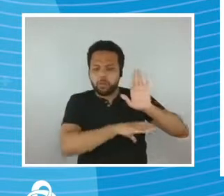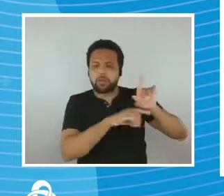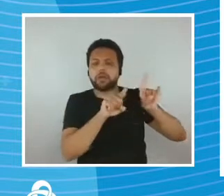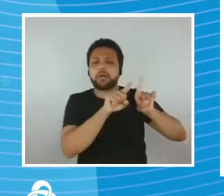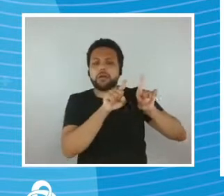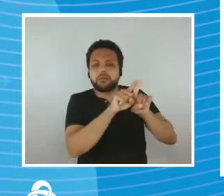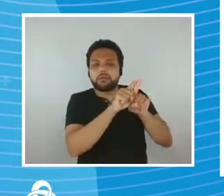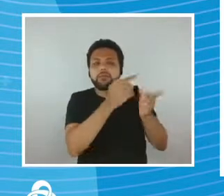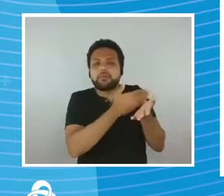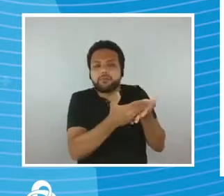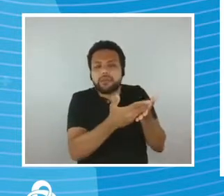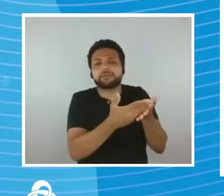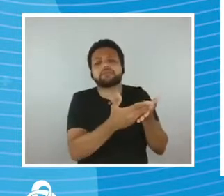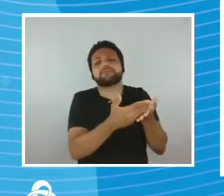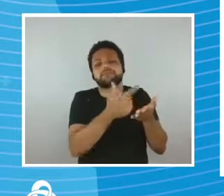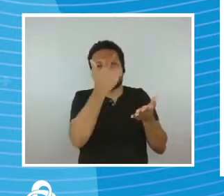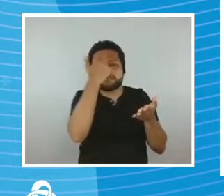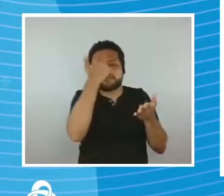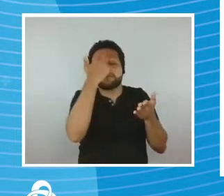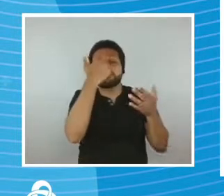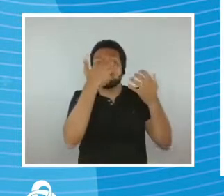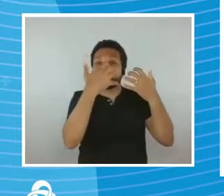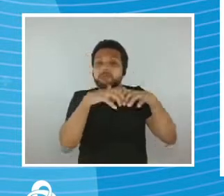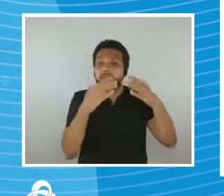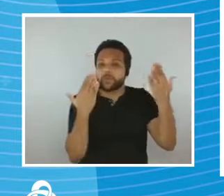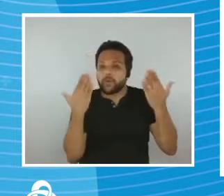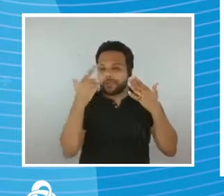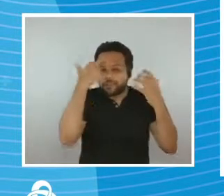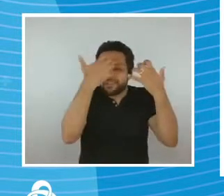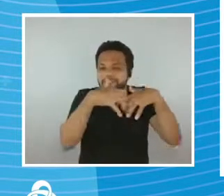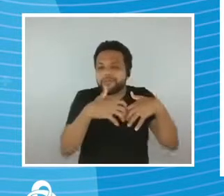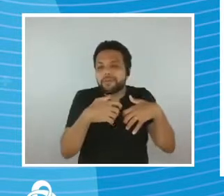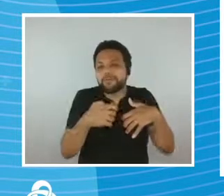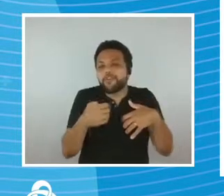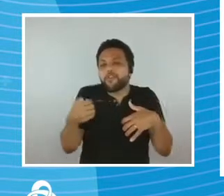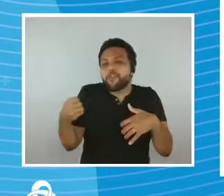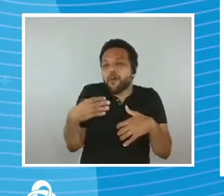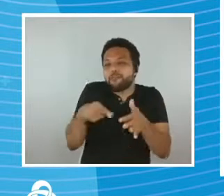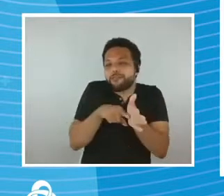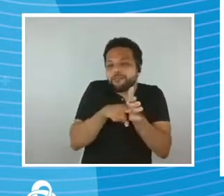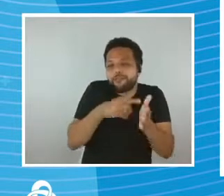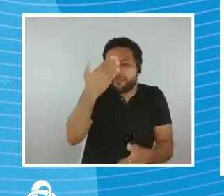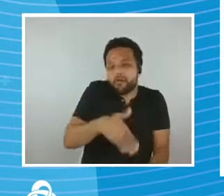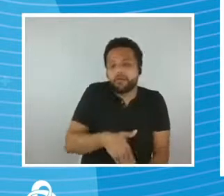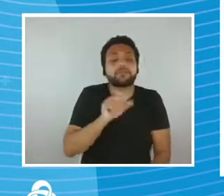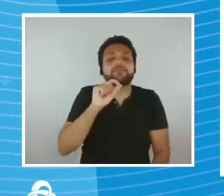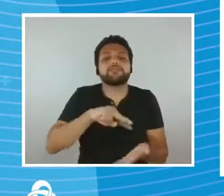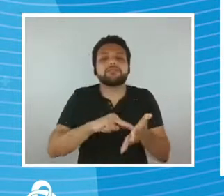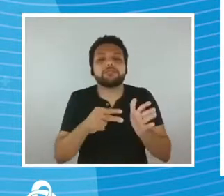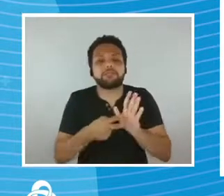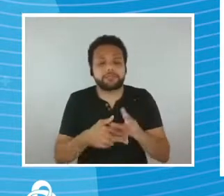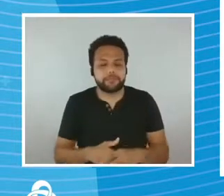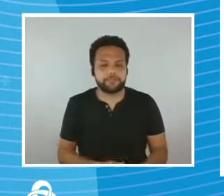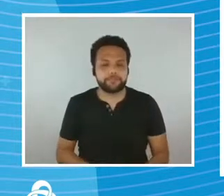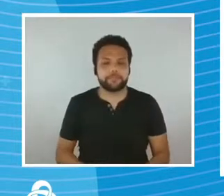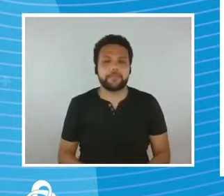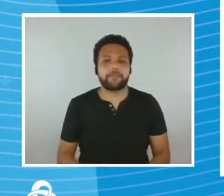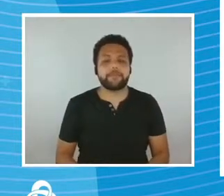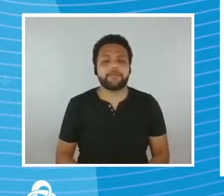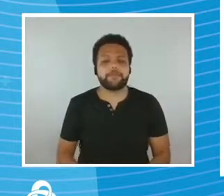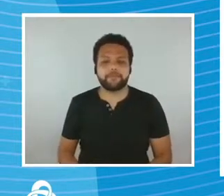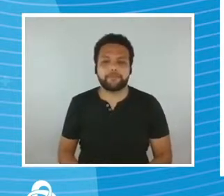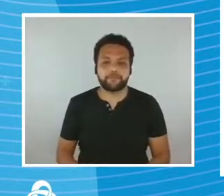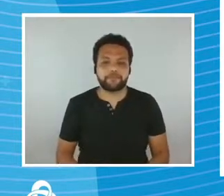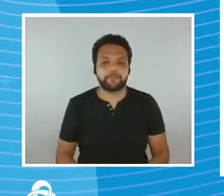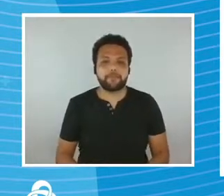aos achados da psicologia cognitiva mais recentes. Então, de alguma maneira, é a ideia de que você não pode acessar uma habilidade como se ela fosse um